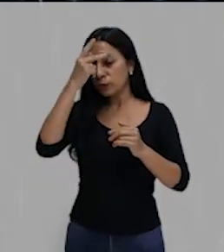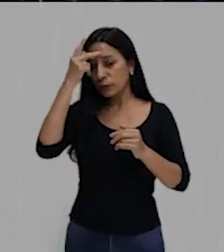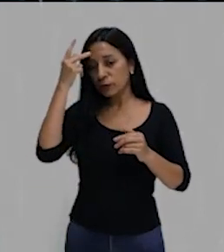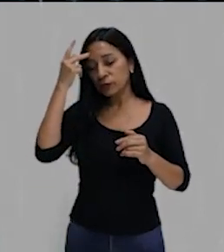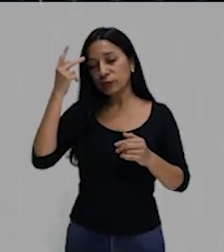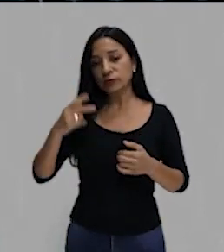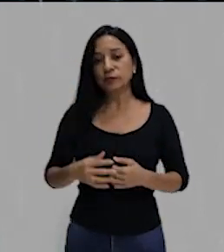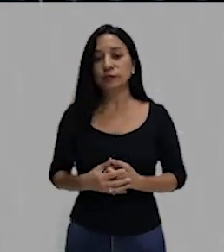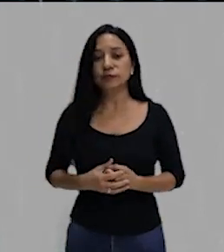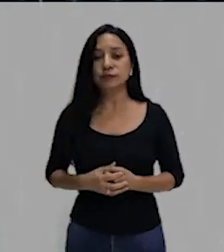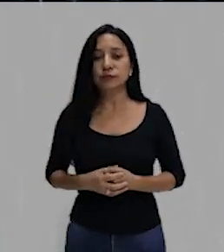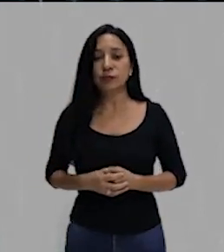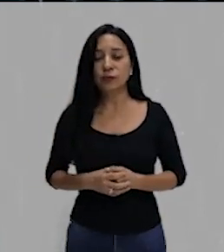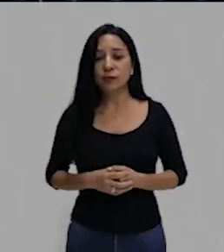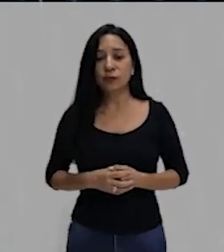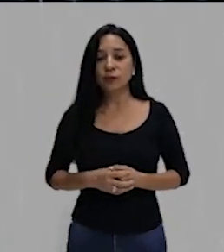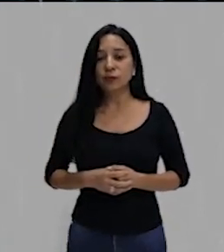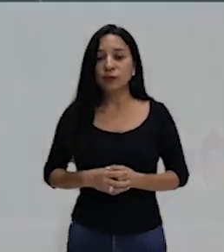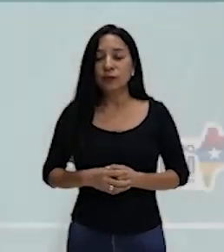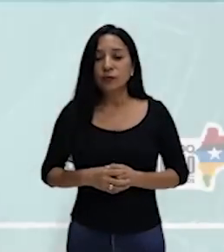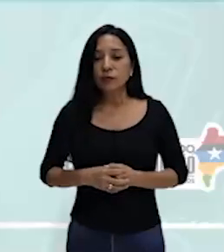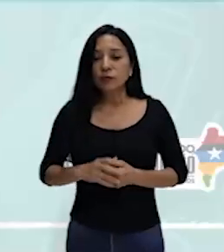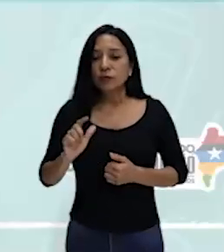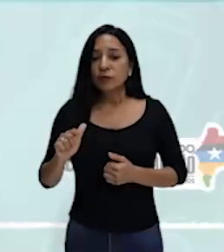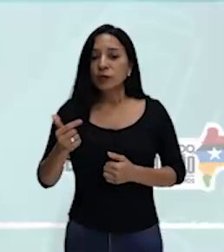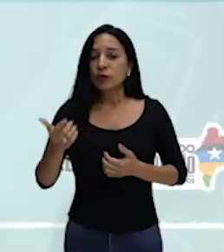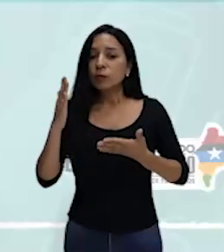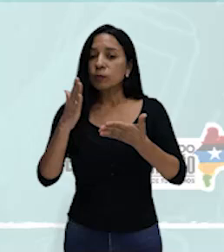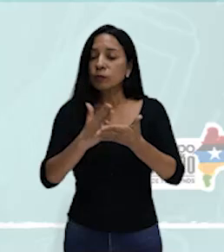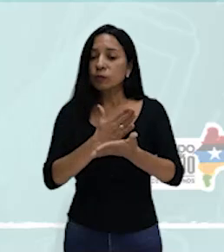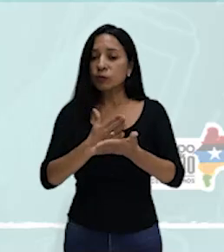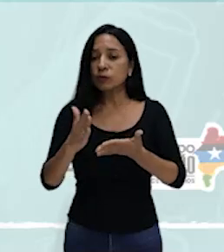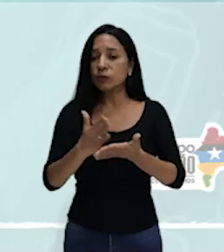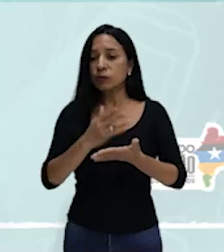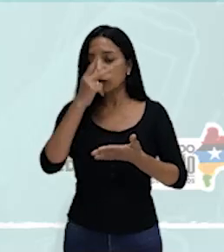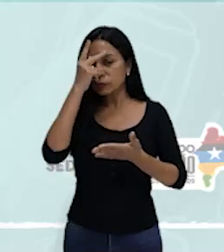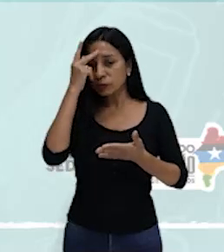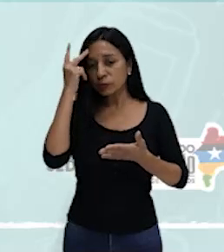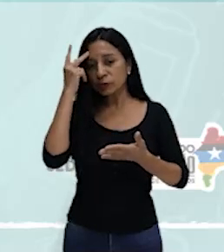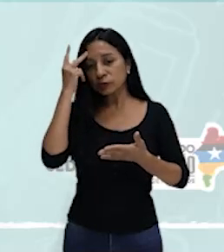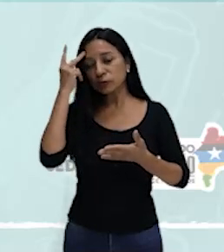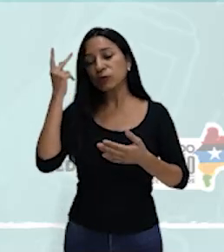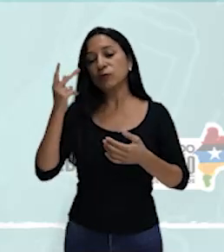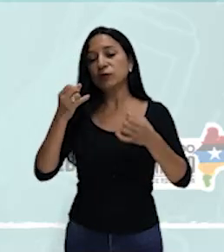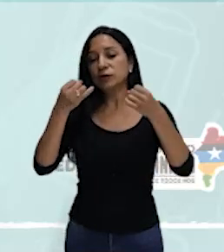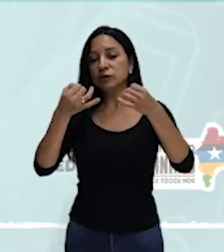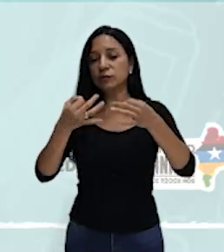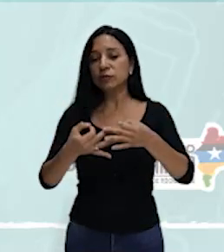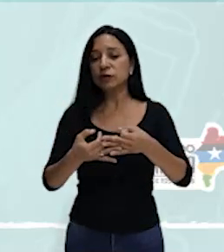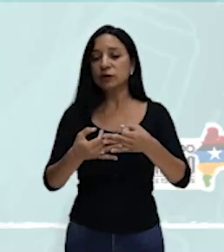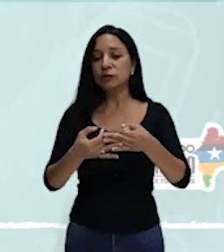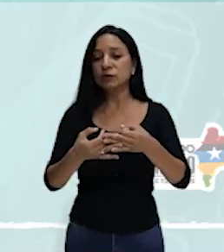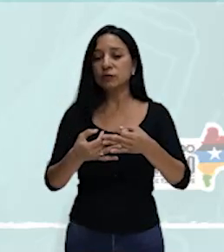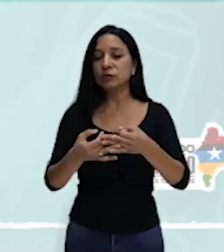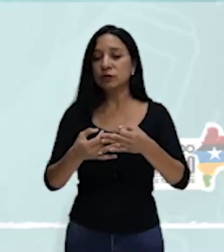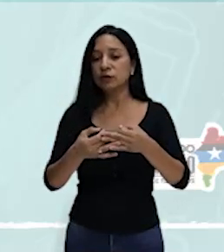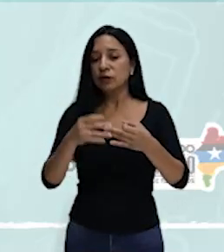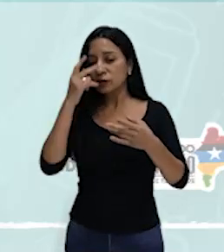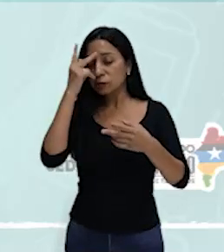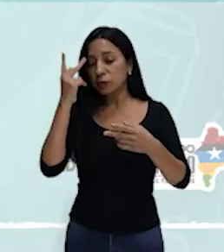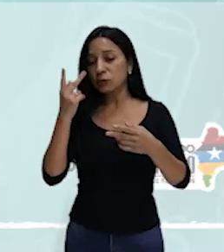certo? Por um lado, algumas pessoas dizem que os seres humanos estão a caminho da